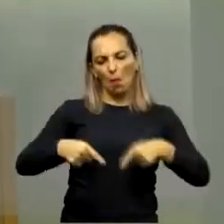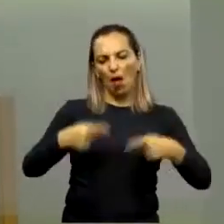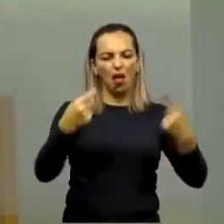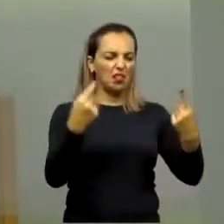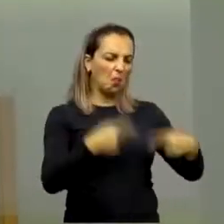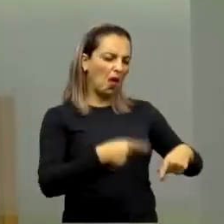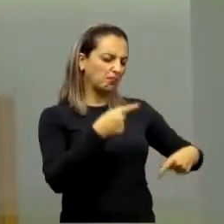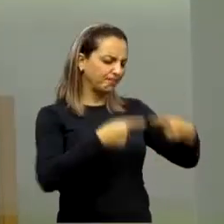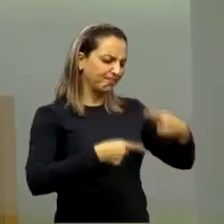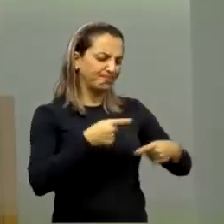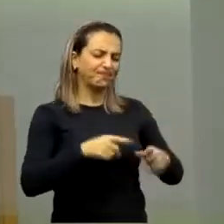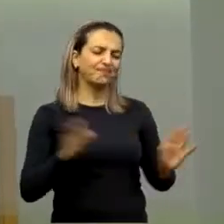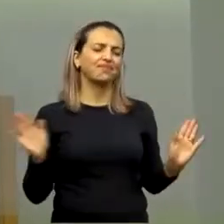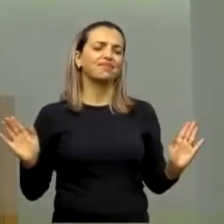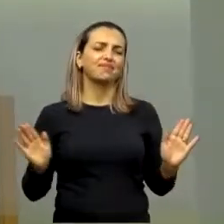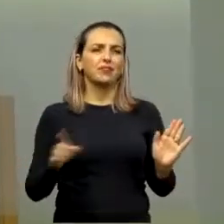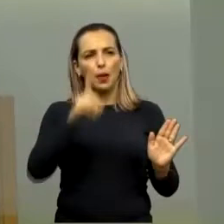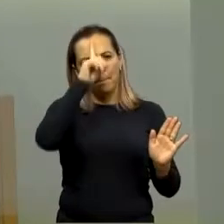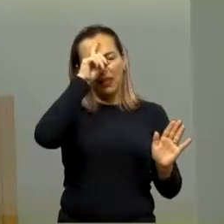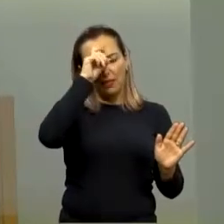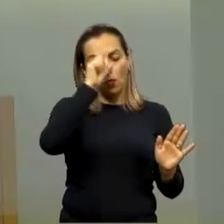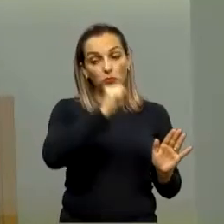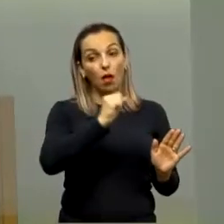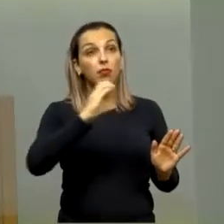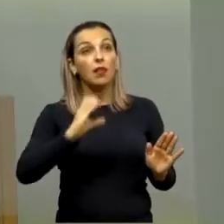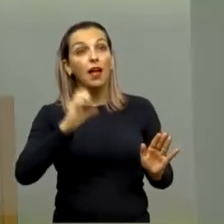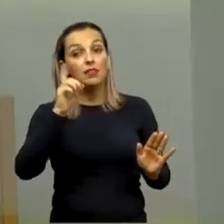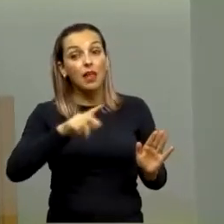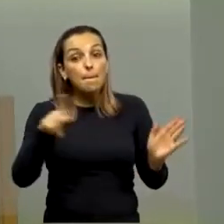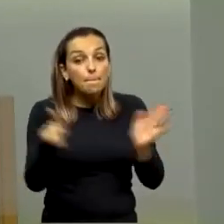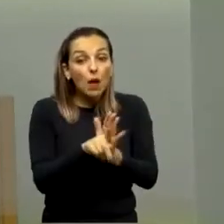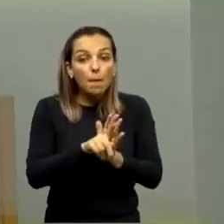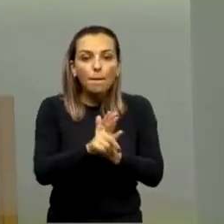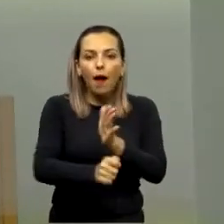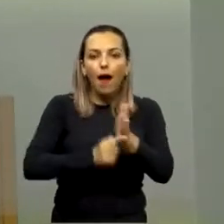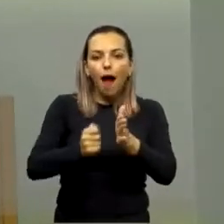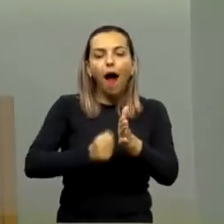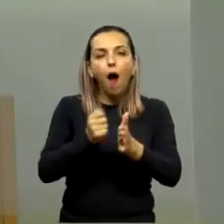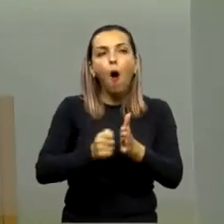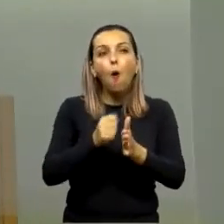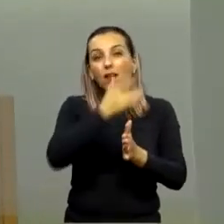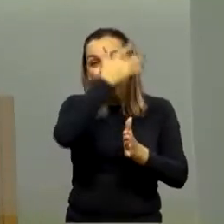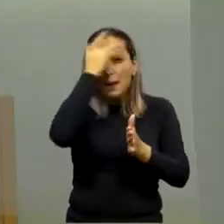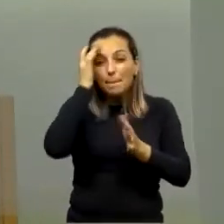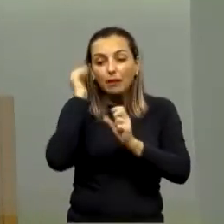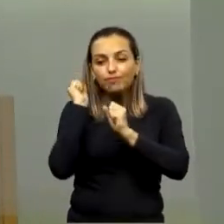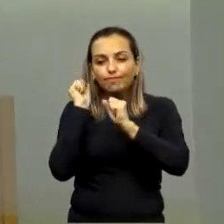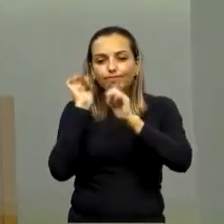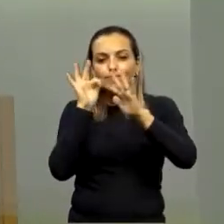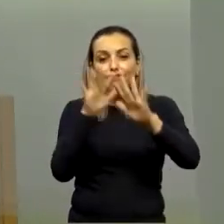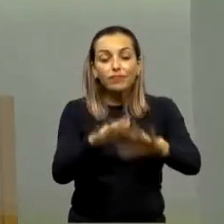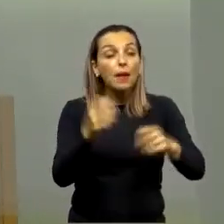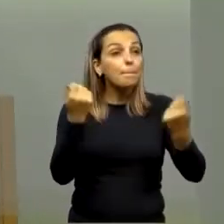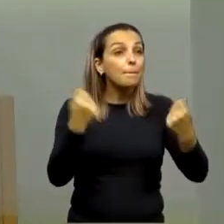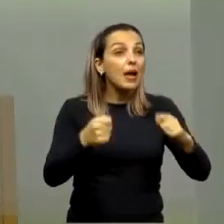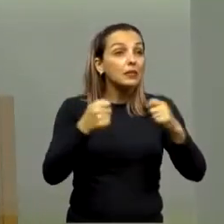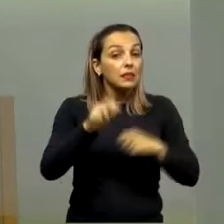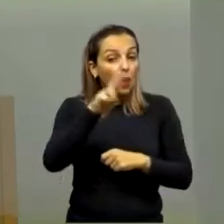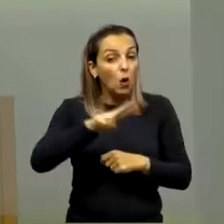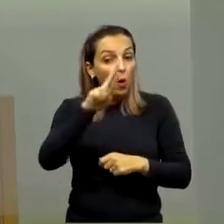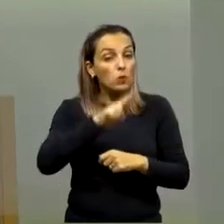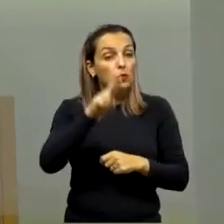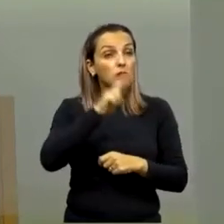política gente a Santa Casa e é de Araraquara Santa Casa das pessoas que mais precisam